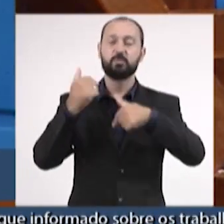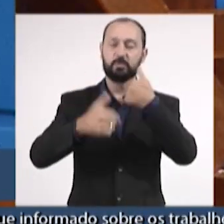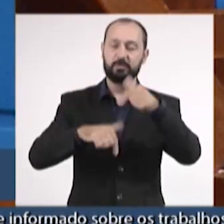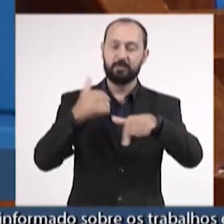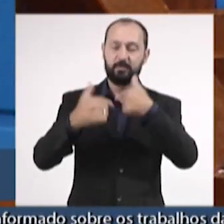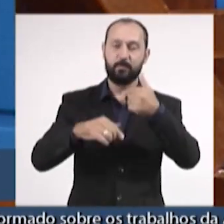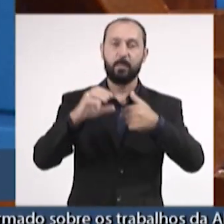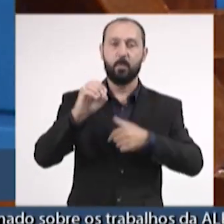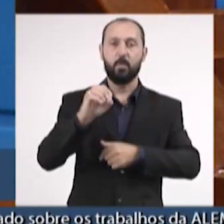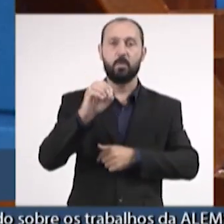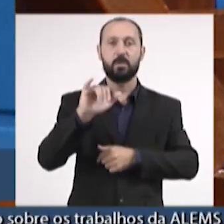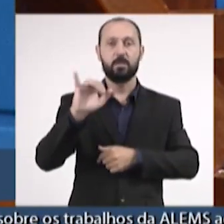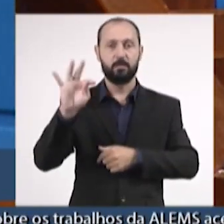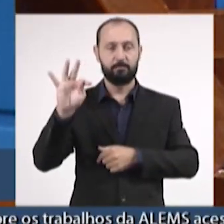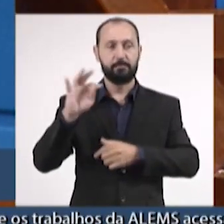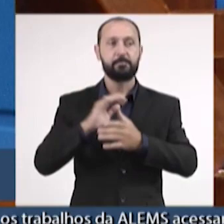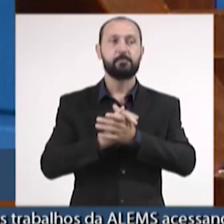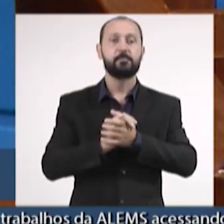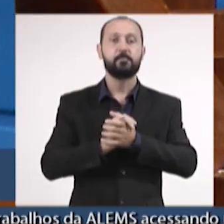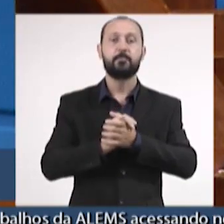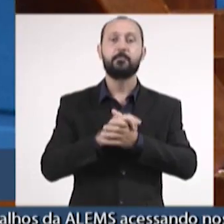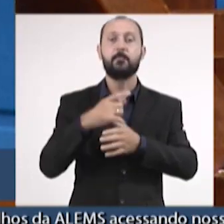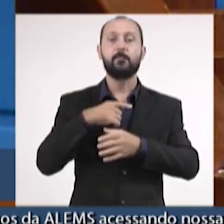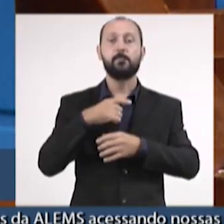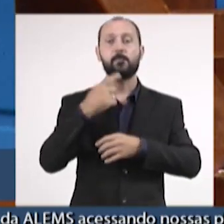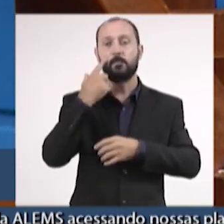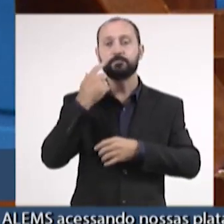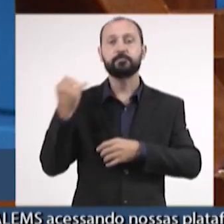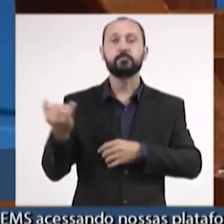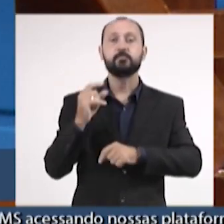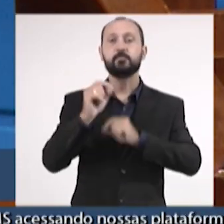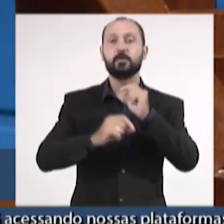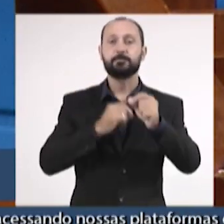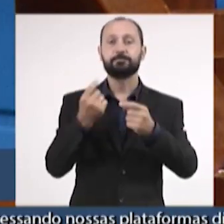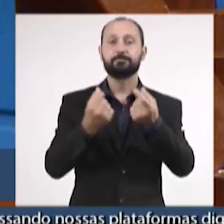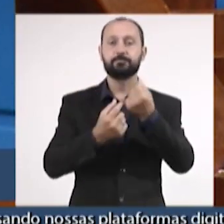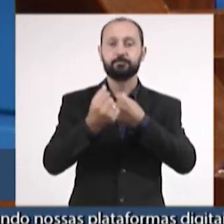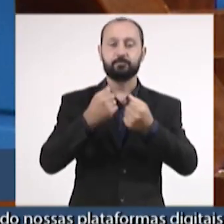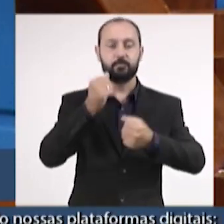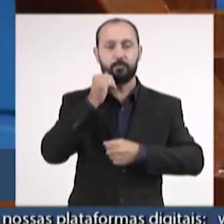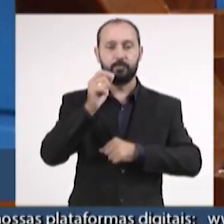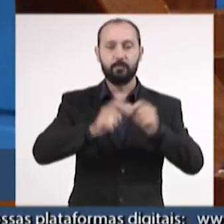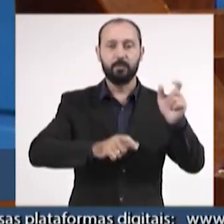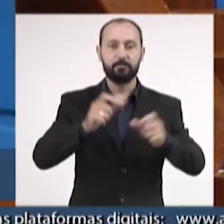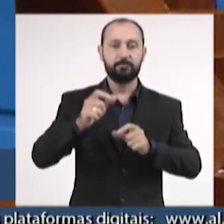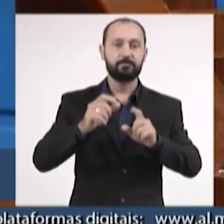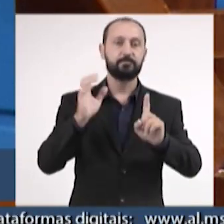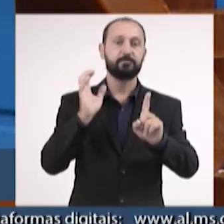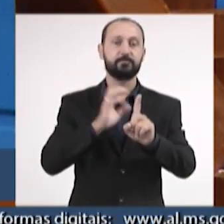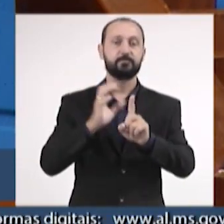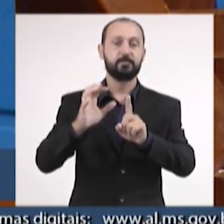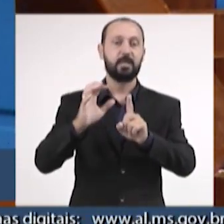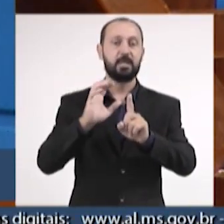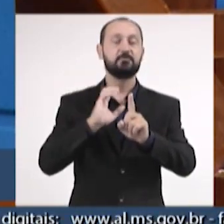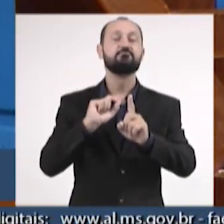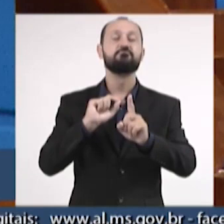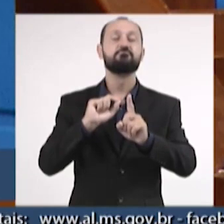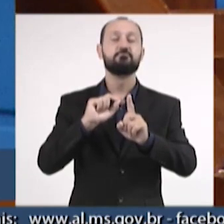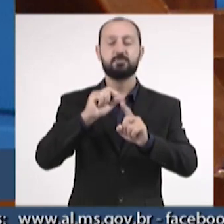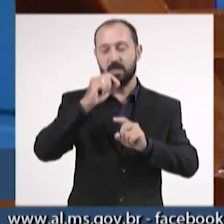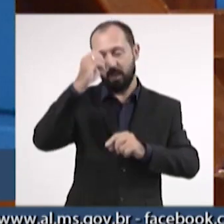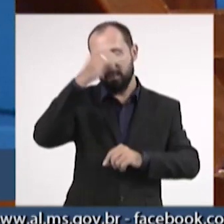Trabalho, OIT. Tendo em vista a importância da autonomia econômica das mulheres e os impactos da violência na